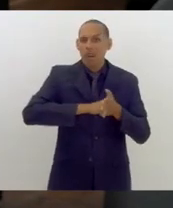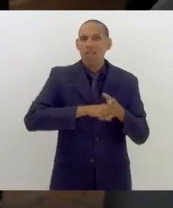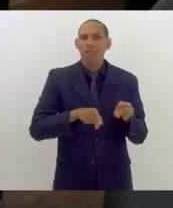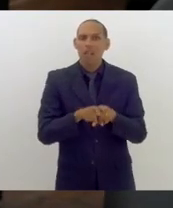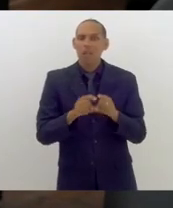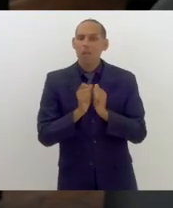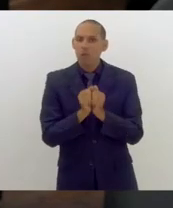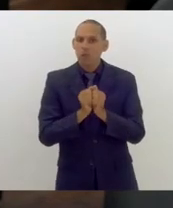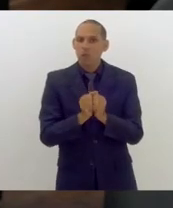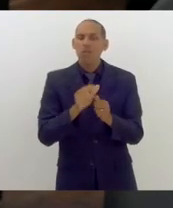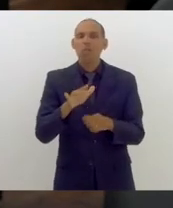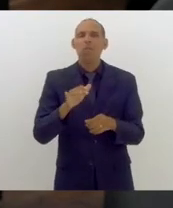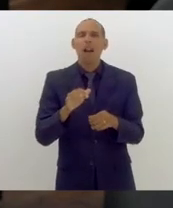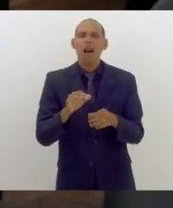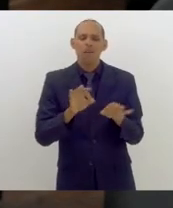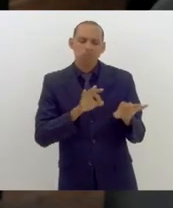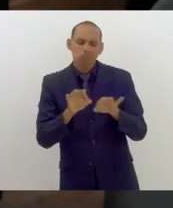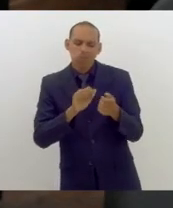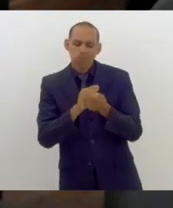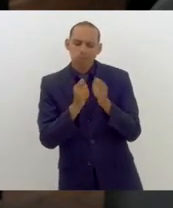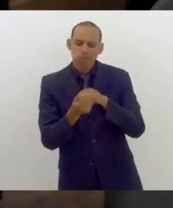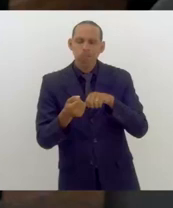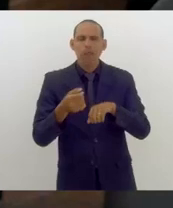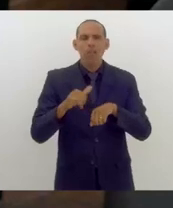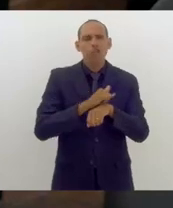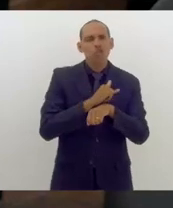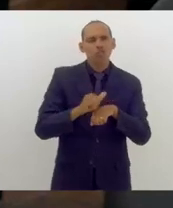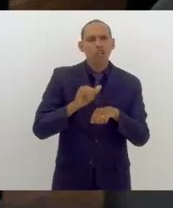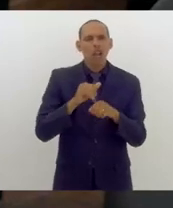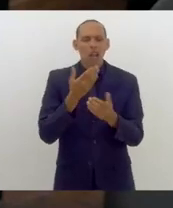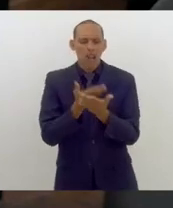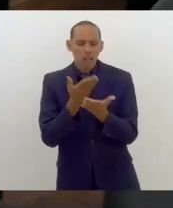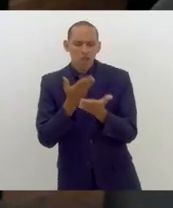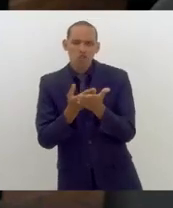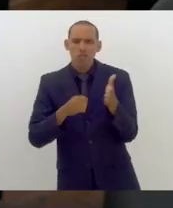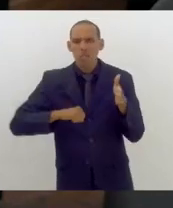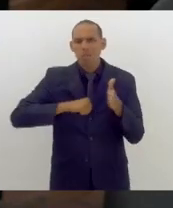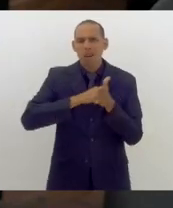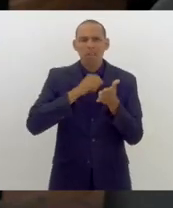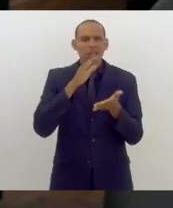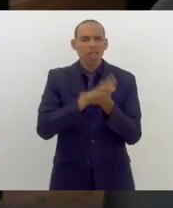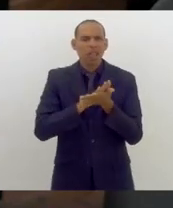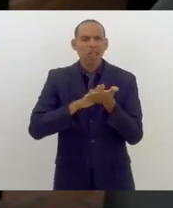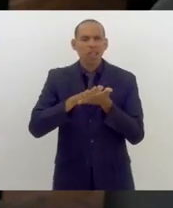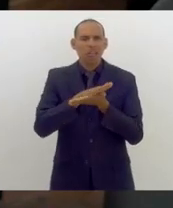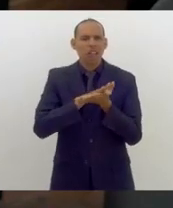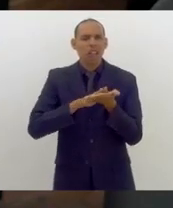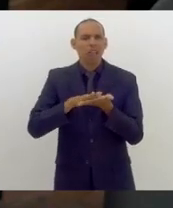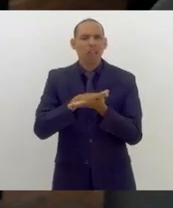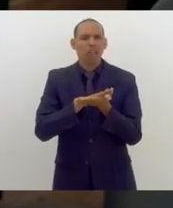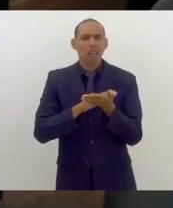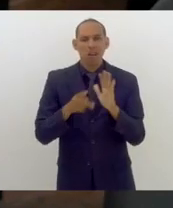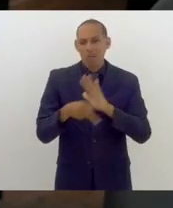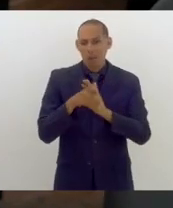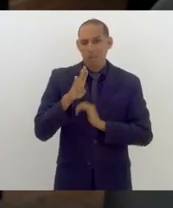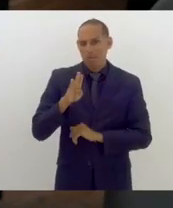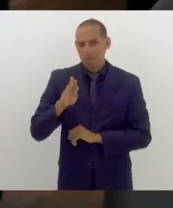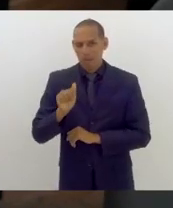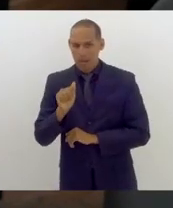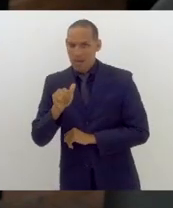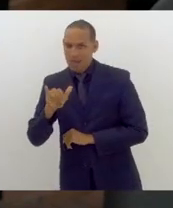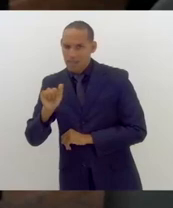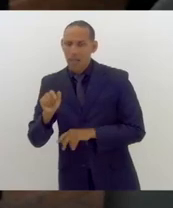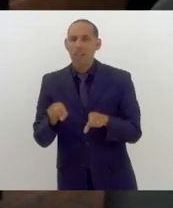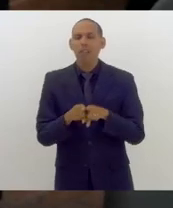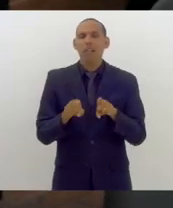ambiental estratégica e sem um estudo de impacto ambiental tanto na para a questão da Bahia dos animais quanto